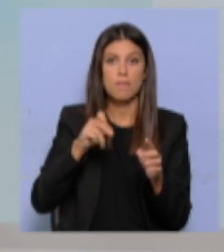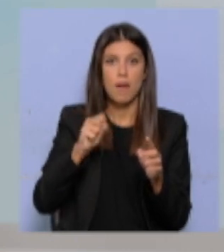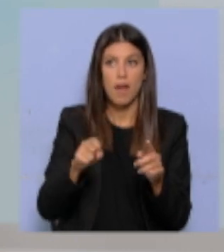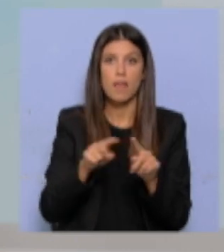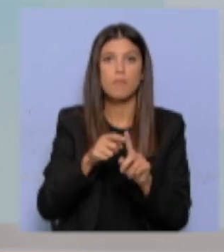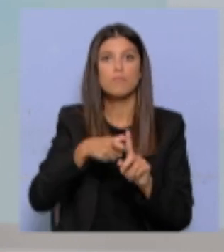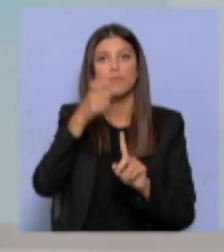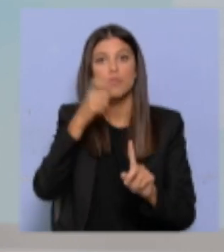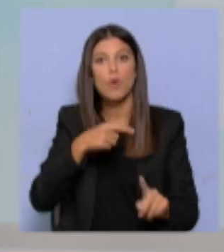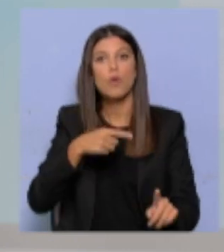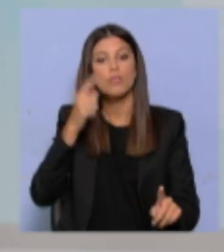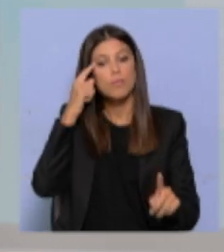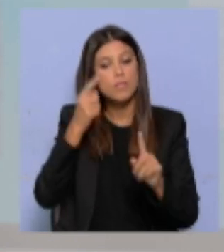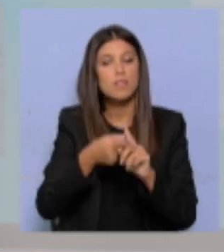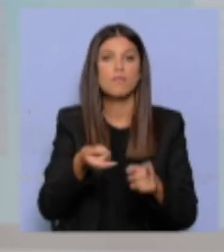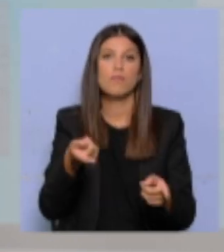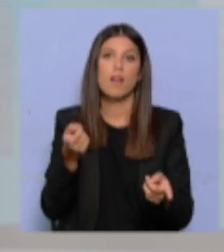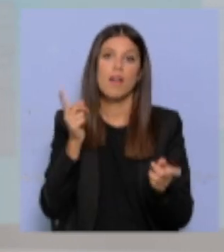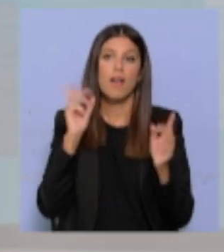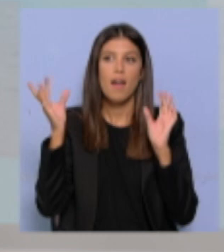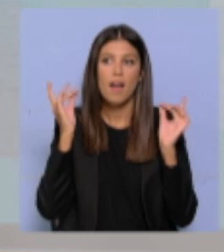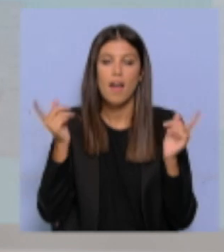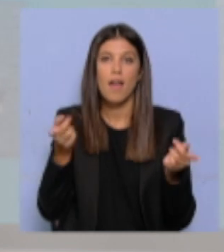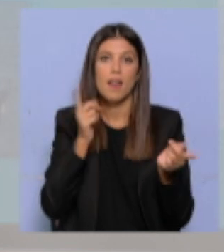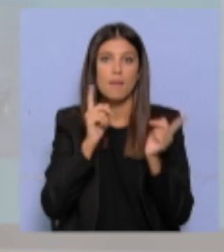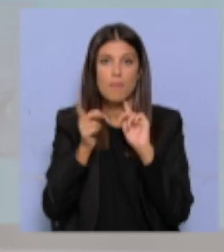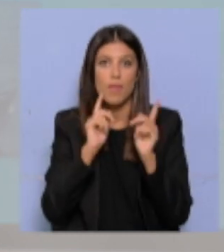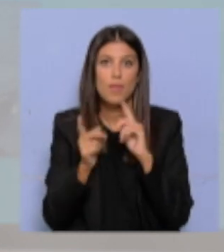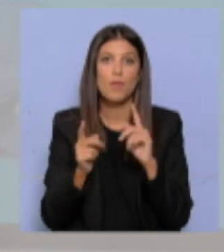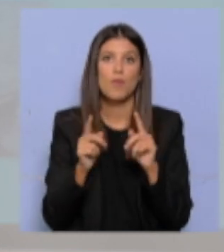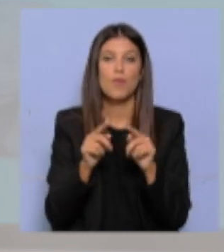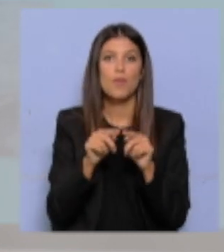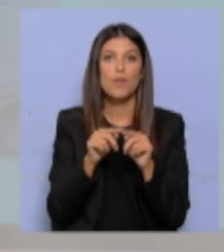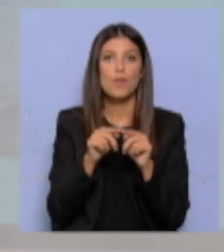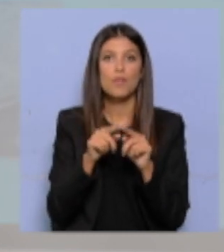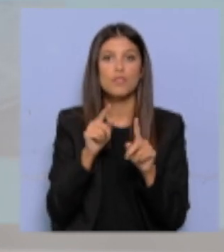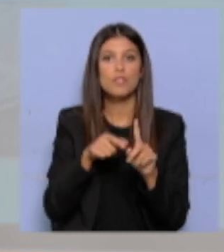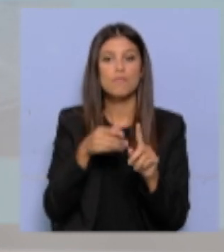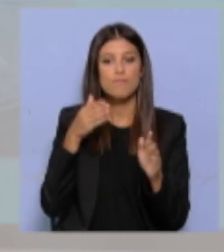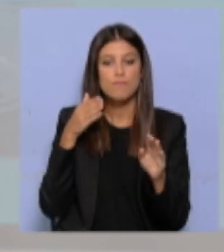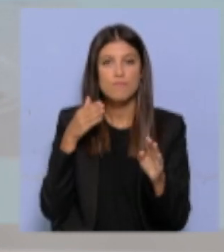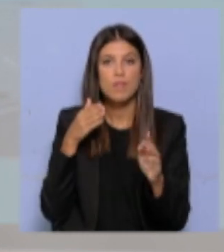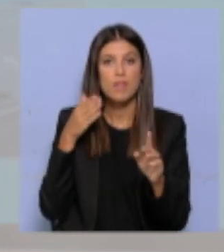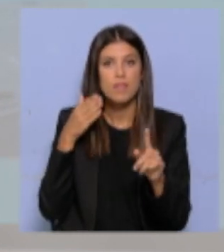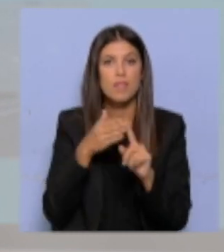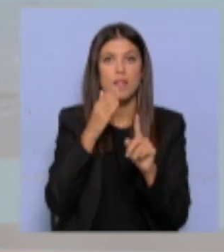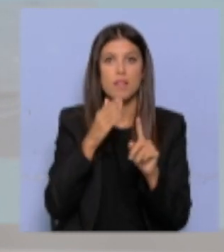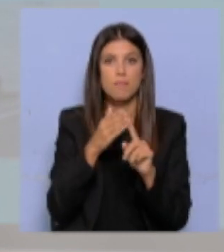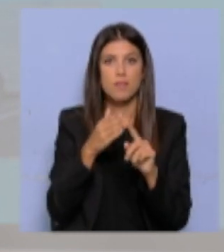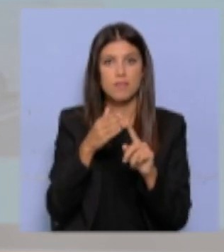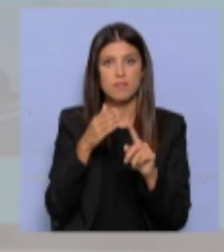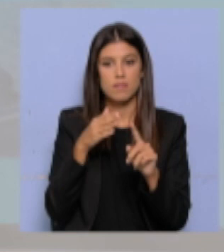Missionários Adjentes, que são aqueles que estão mais diretamente no campo de ação,